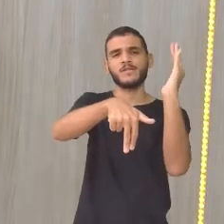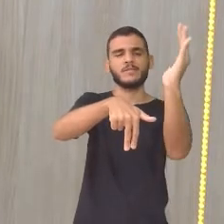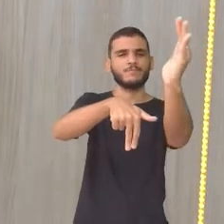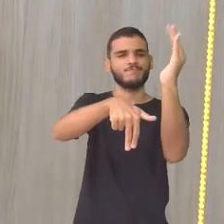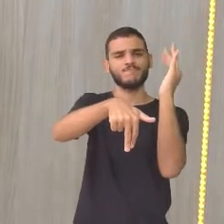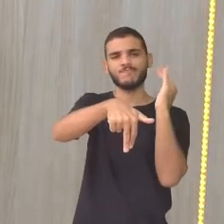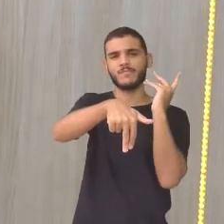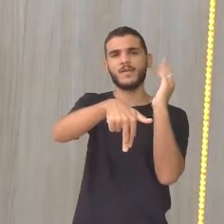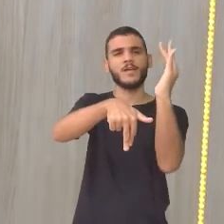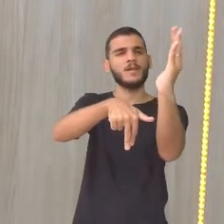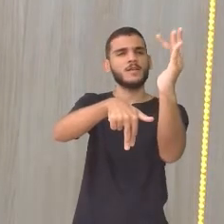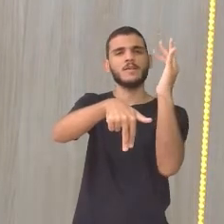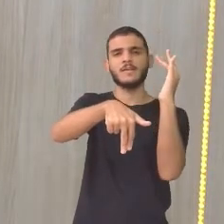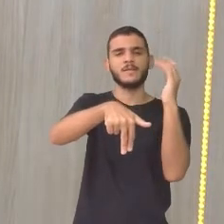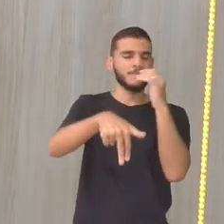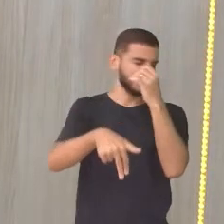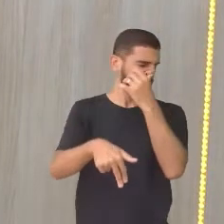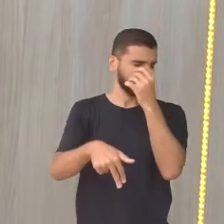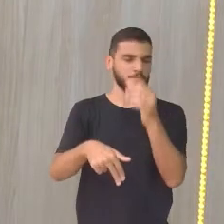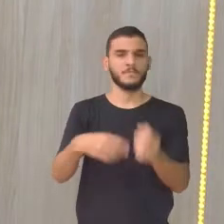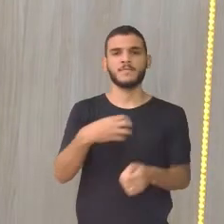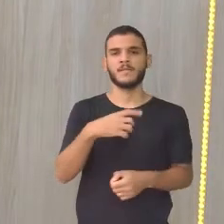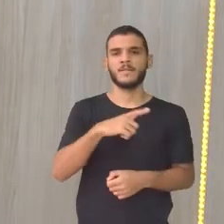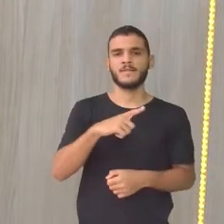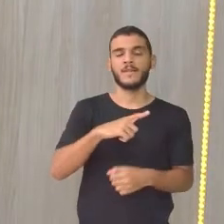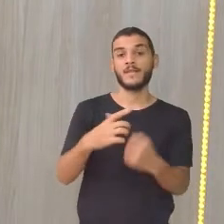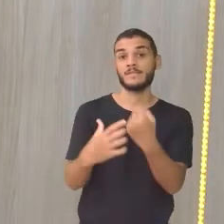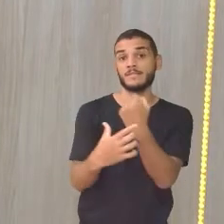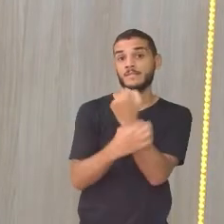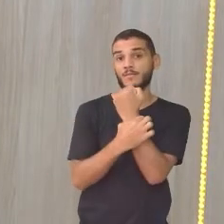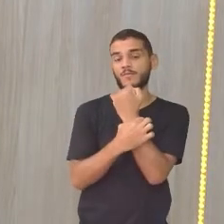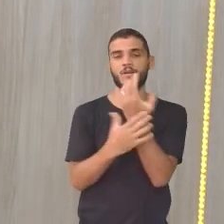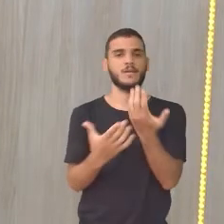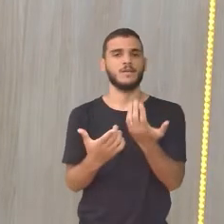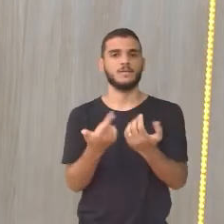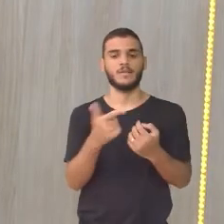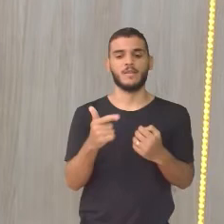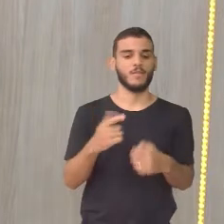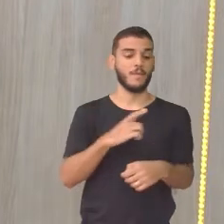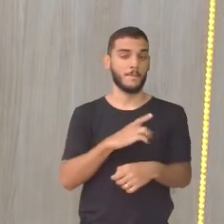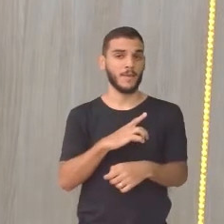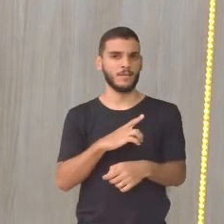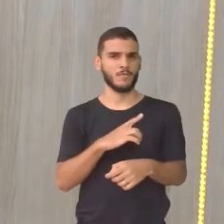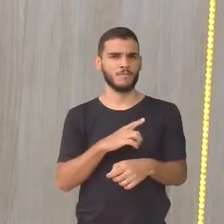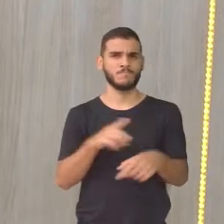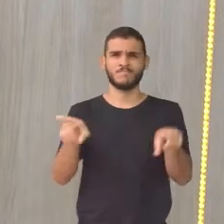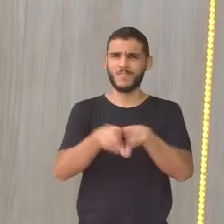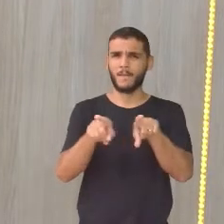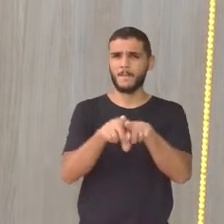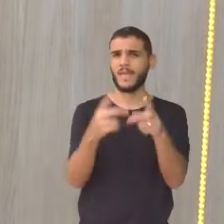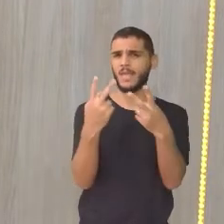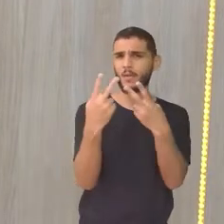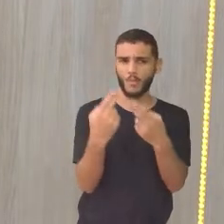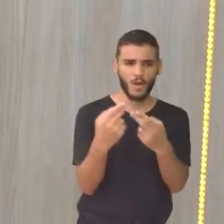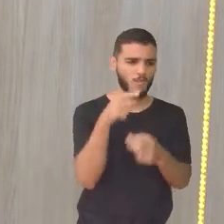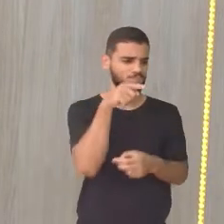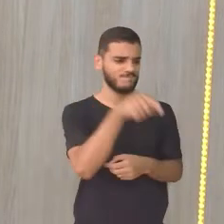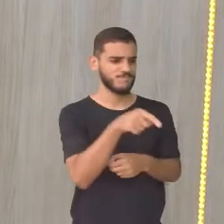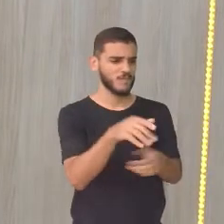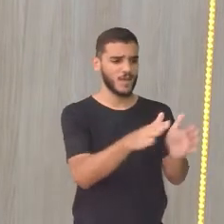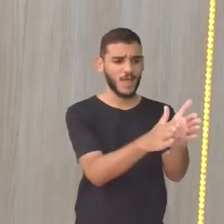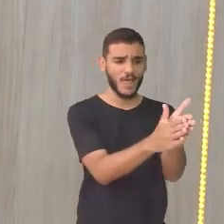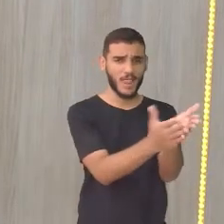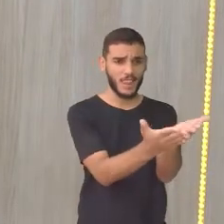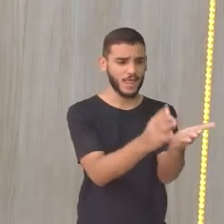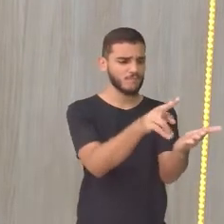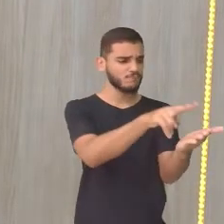o que vai acontecer. No início de uma leitura é assim também que nos sentimos, mas à medida que começamos a ler, não é? Como a